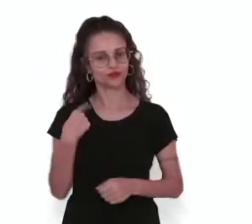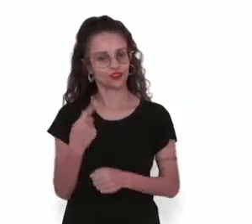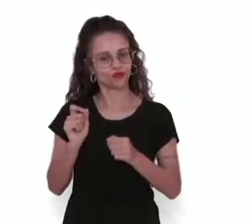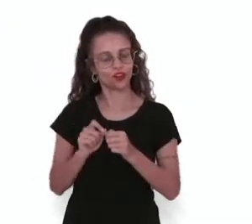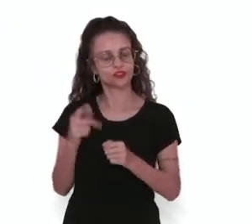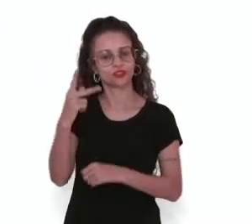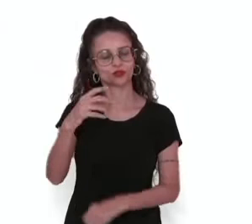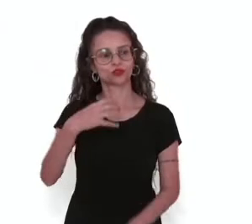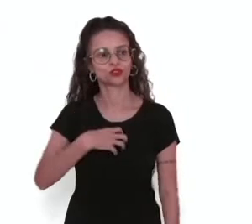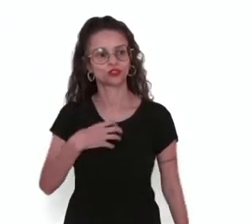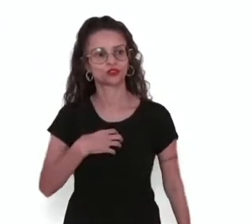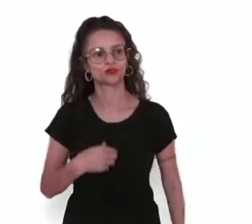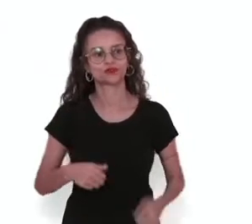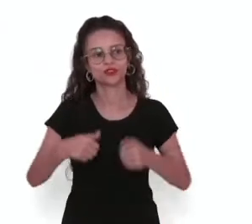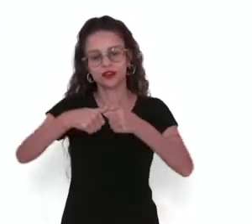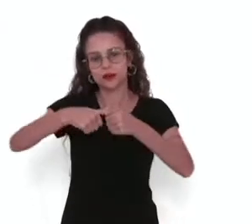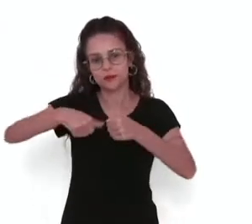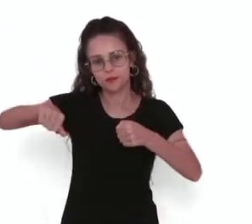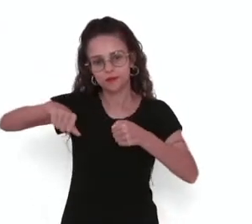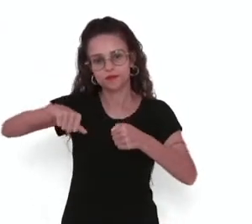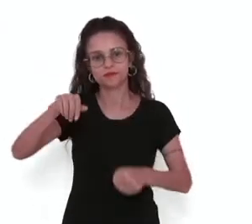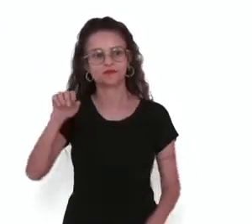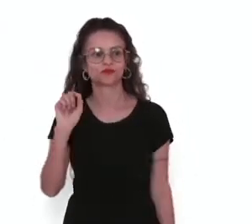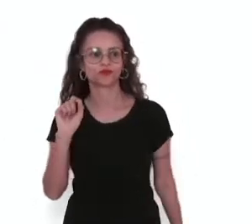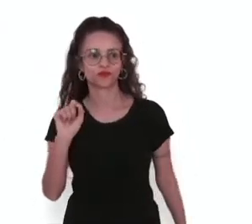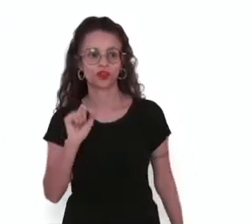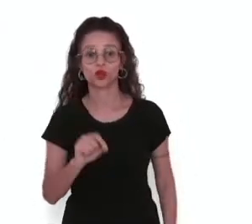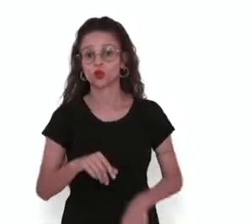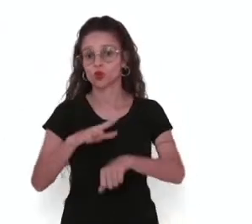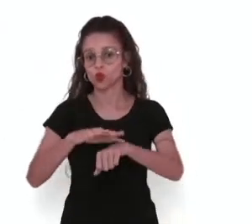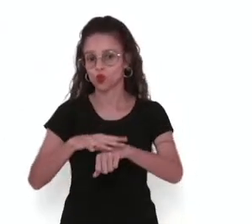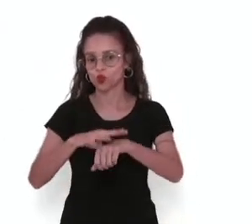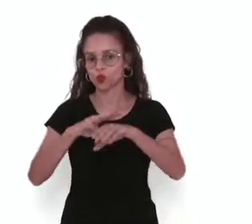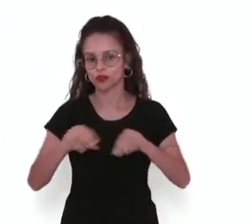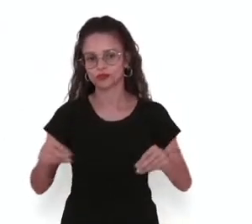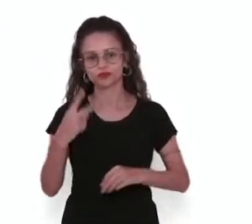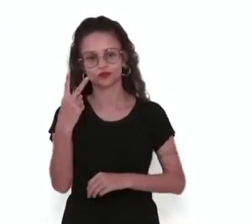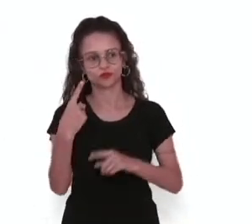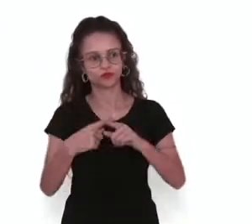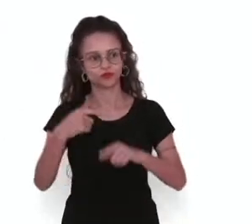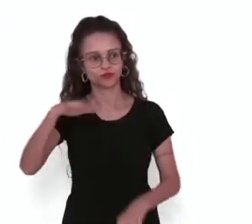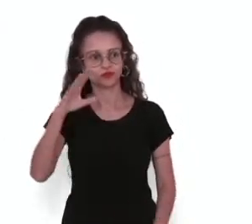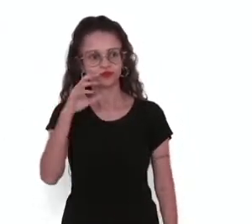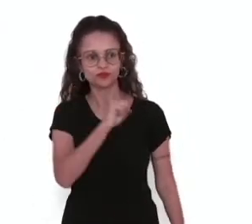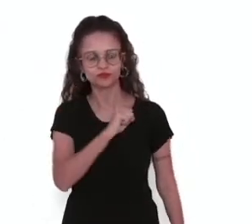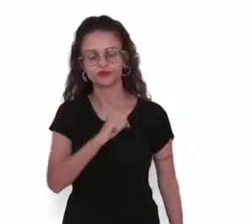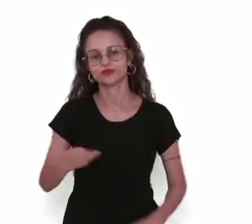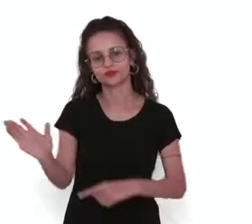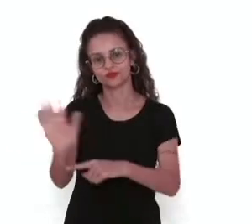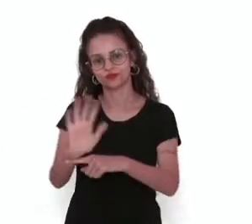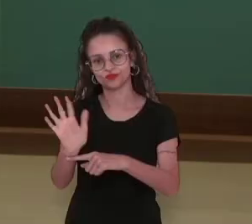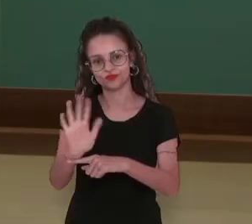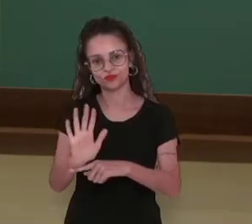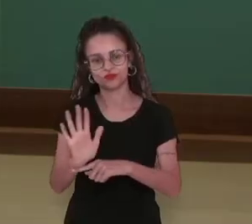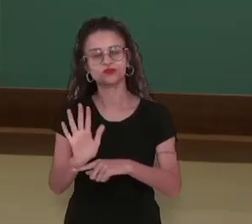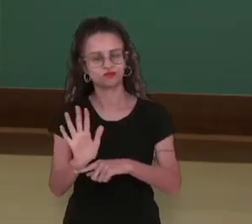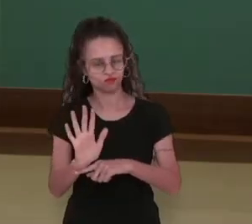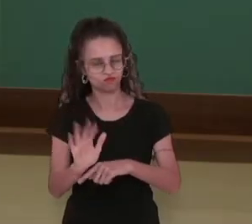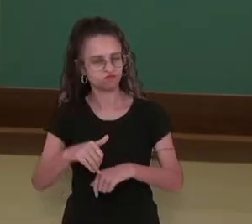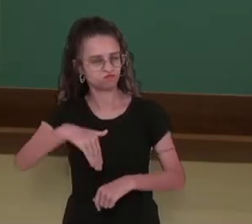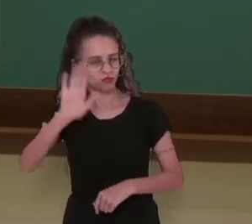Do Band-Aid, cura 2 vezes mais rápido. Do Cinemark, é mais que cinema, é